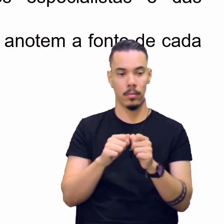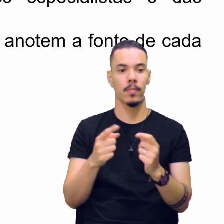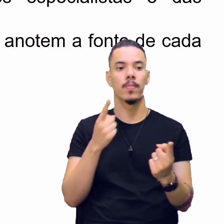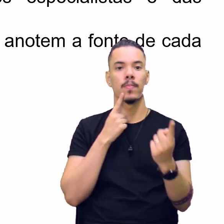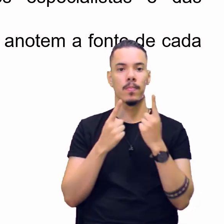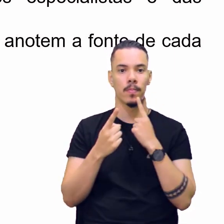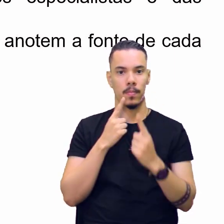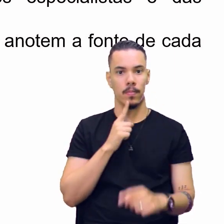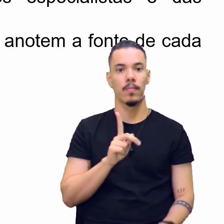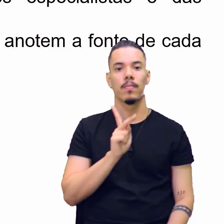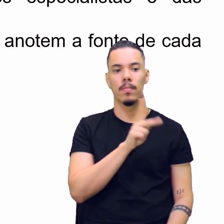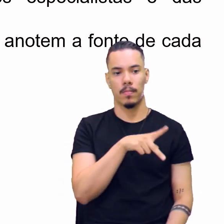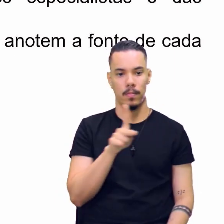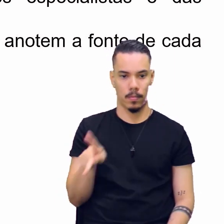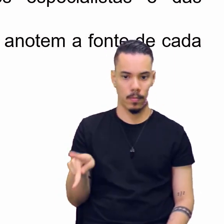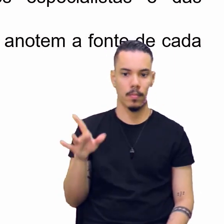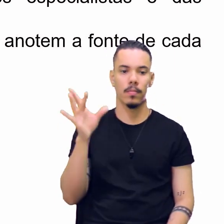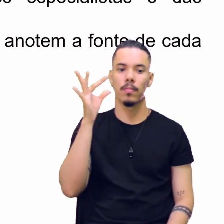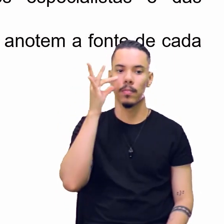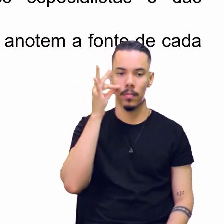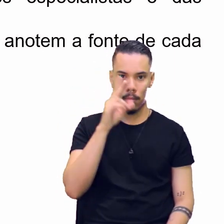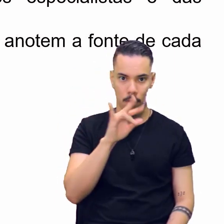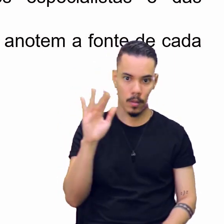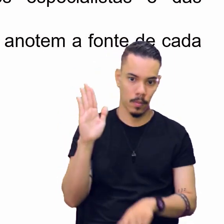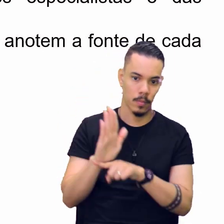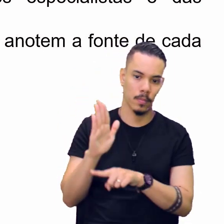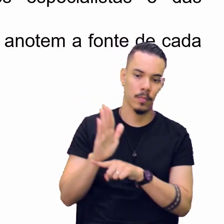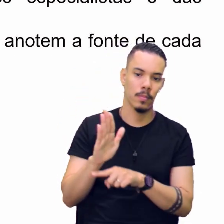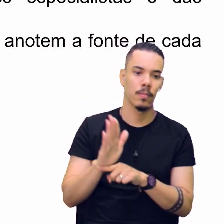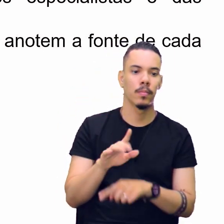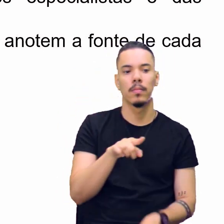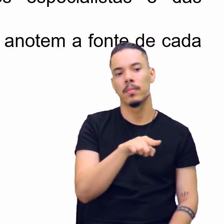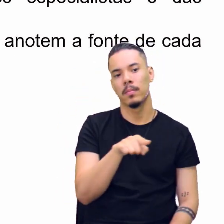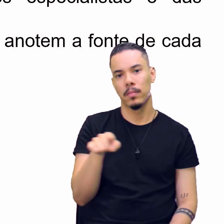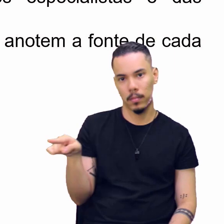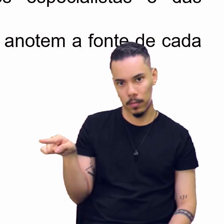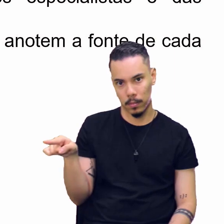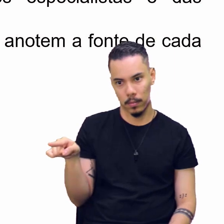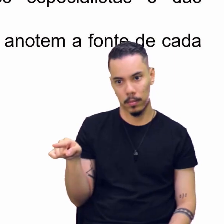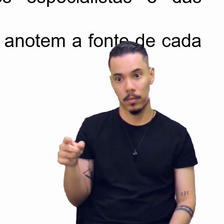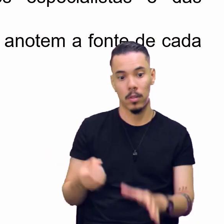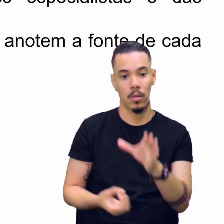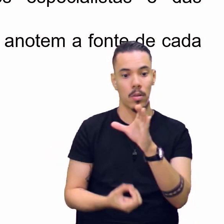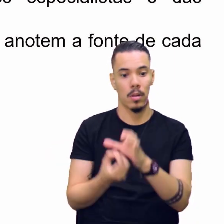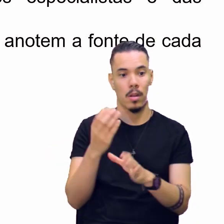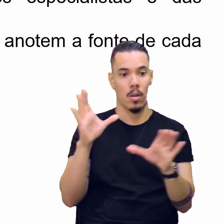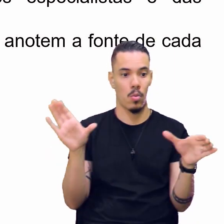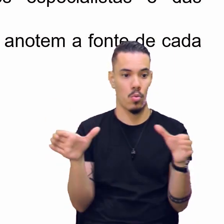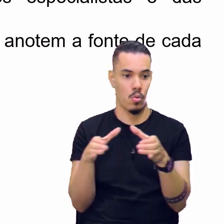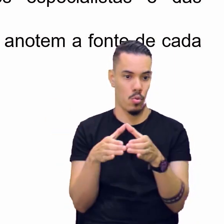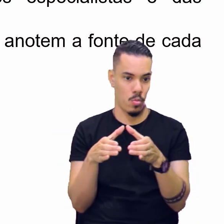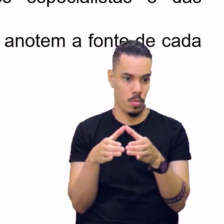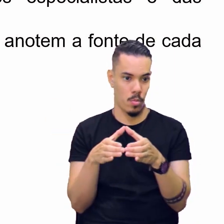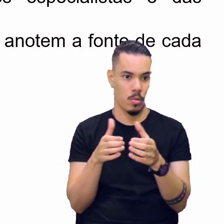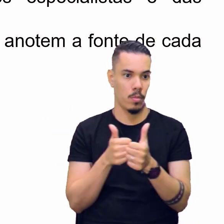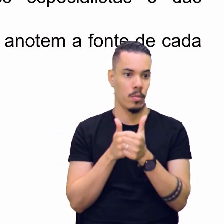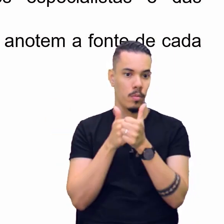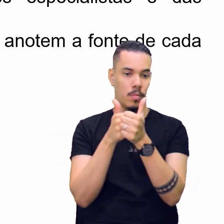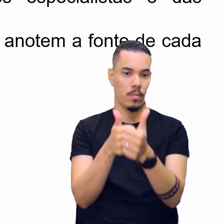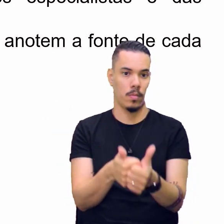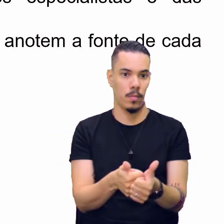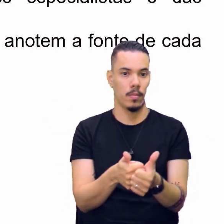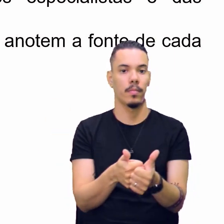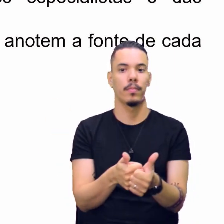professor presencial vai auxiliar vocês. O que vocês vão formar? Um grupo conforme a orientação